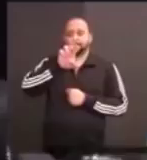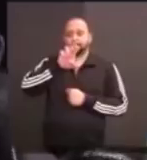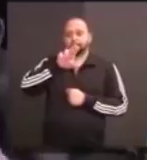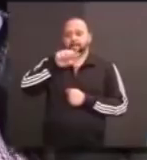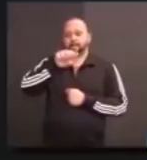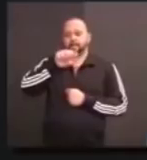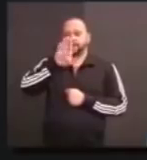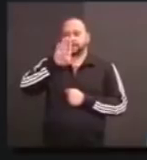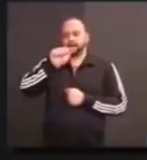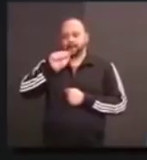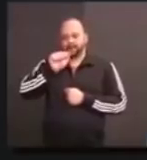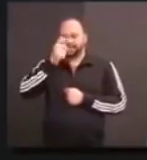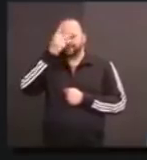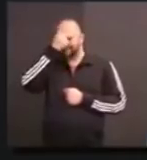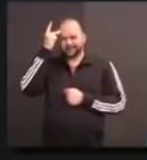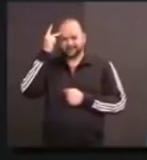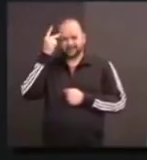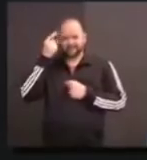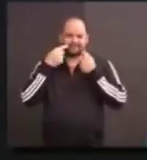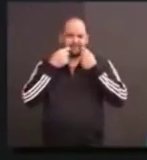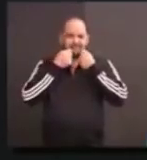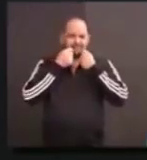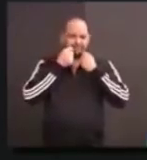choveram críticas